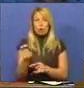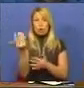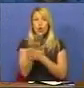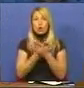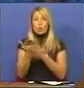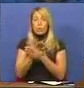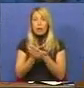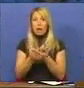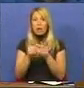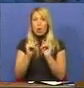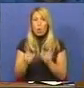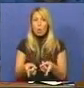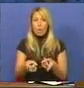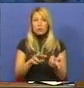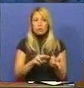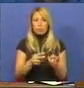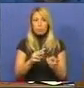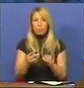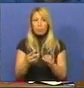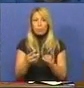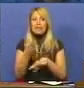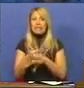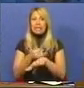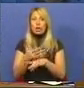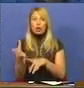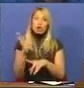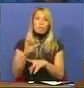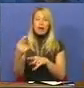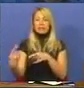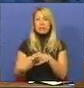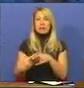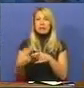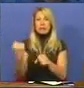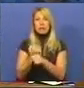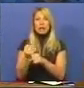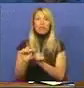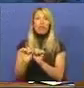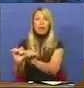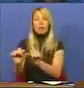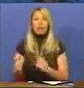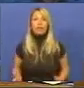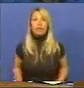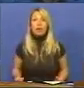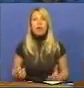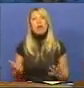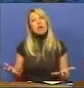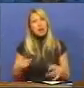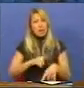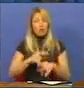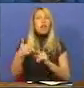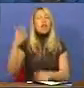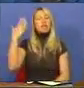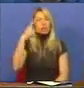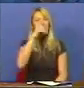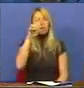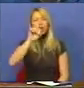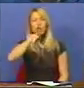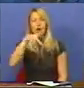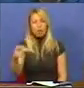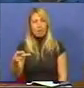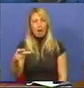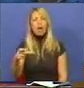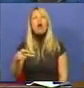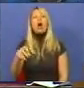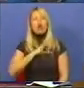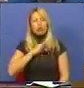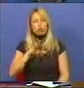a privatizar os setores mais apetecíveis da sua atividade. Nós temos essa, e também nessa altura das OGMA, o Sr. Deputado lembra-se disso melhor que eu,